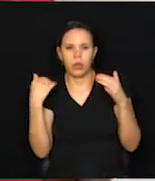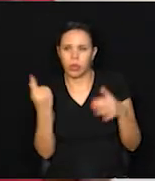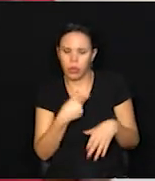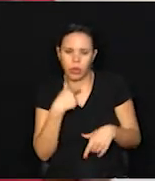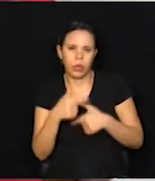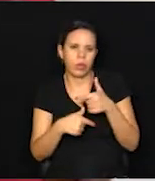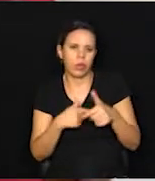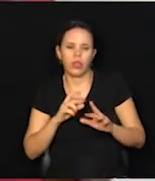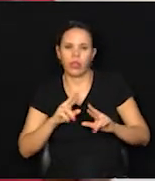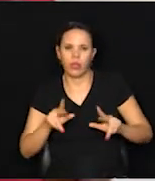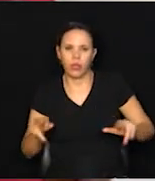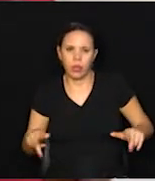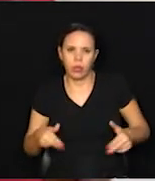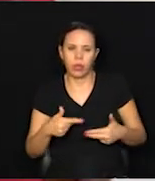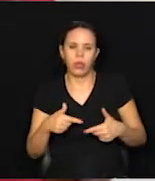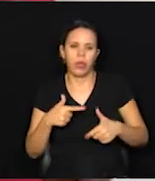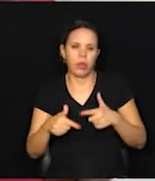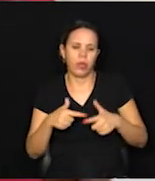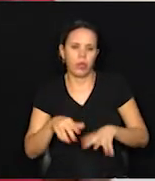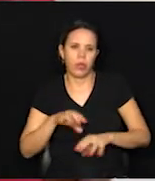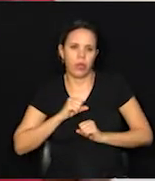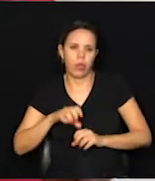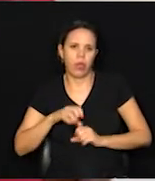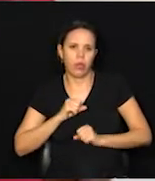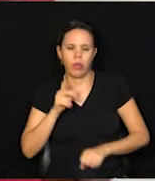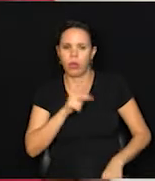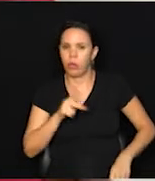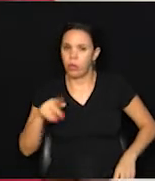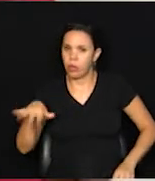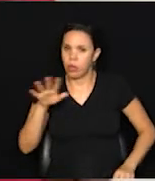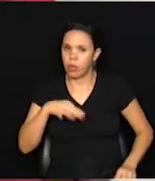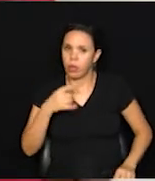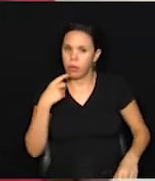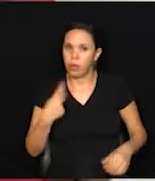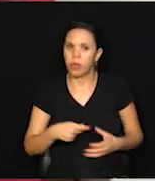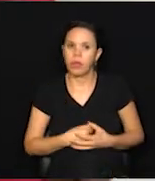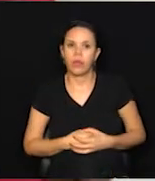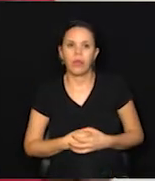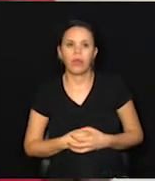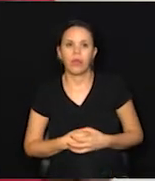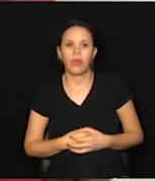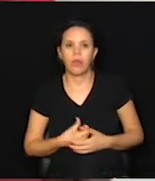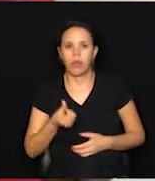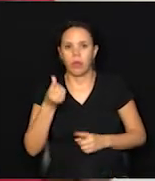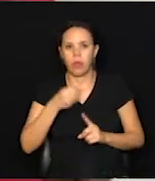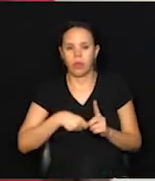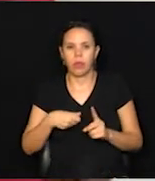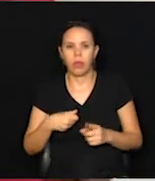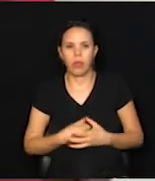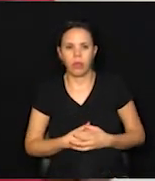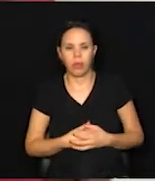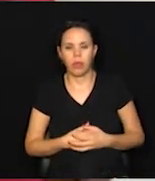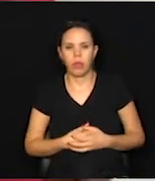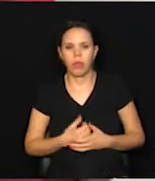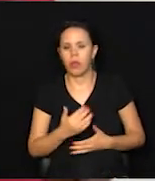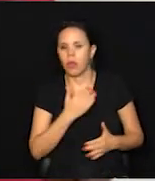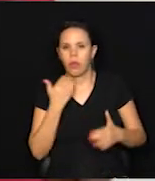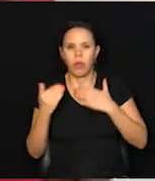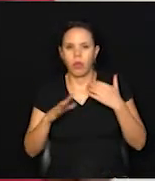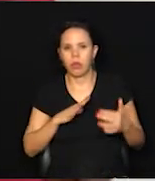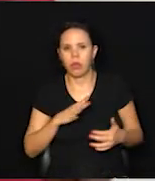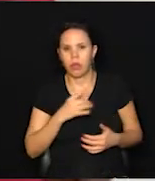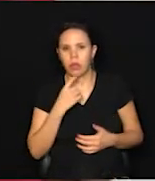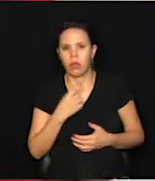tivemos diversos casos de contaminação de professores nos últimos 6 meses, inclusive com óbitos aqui no